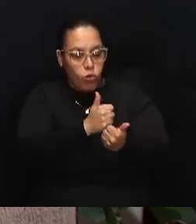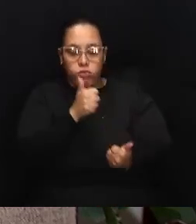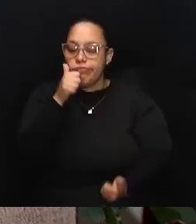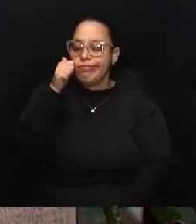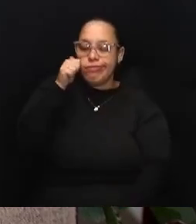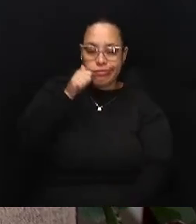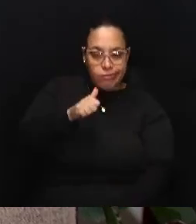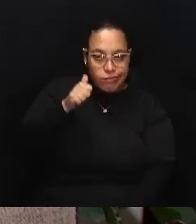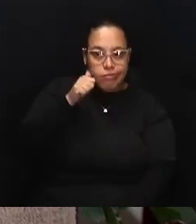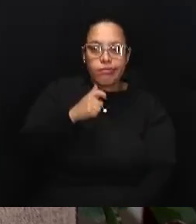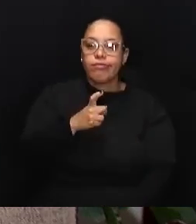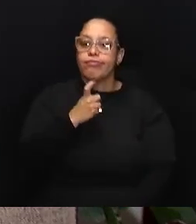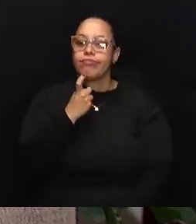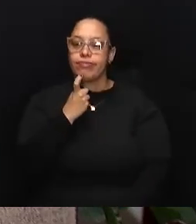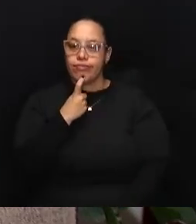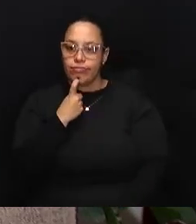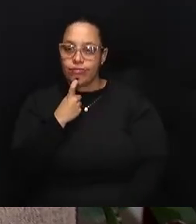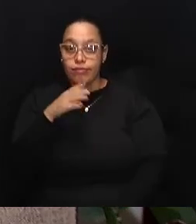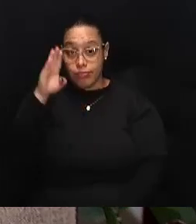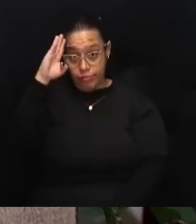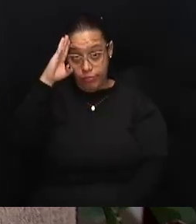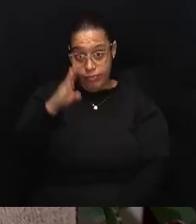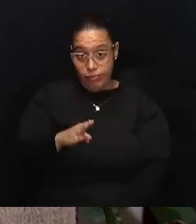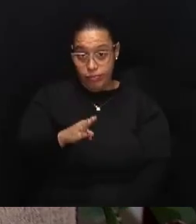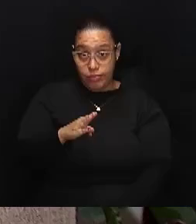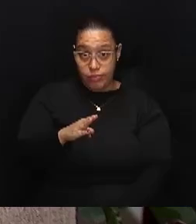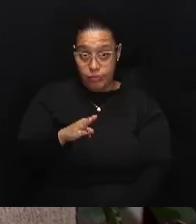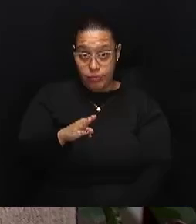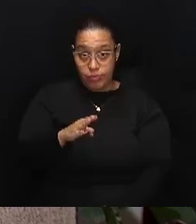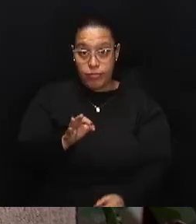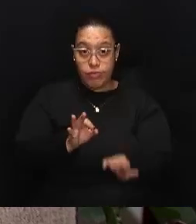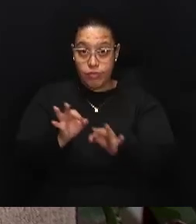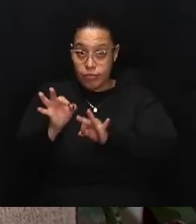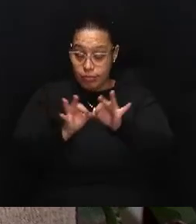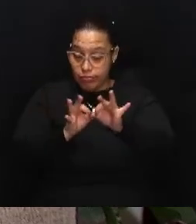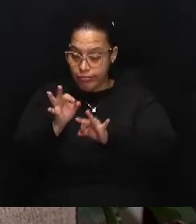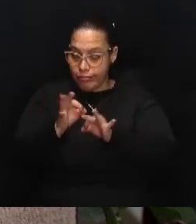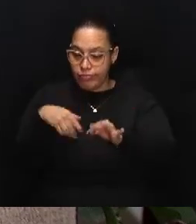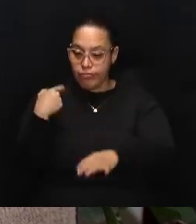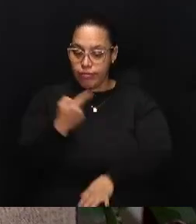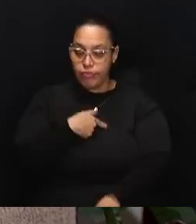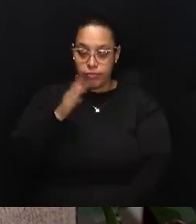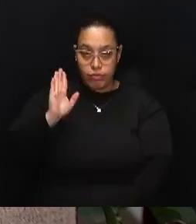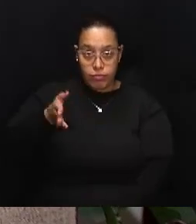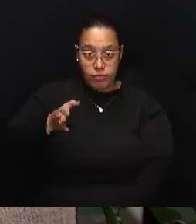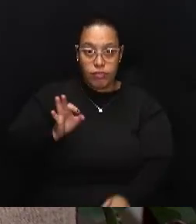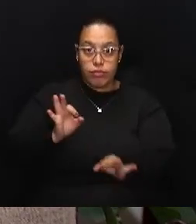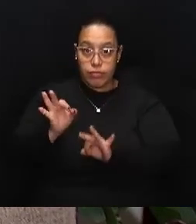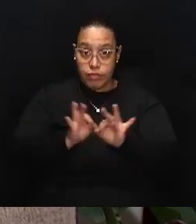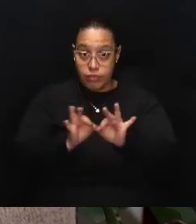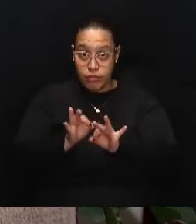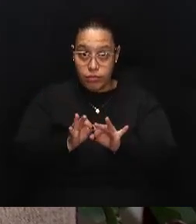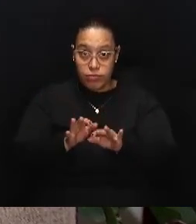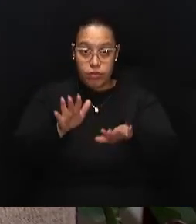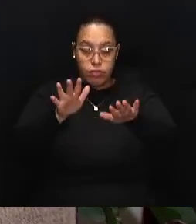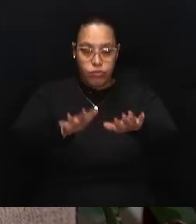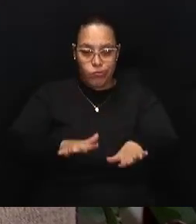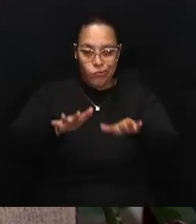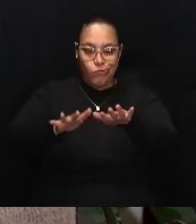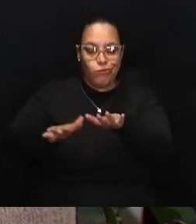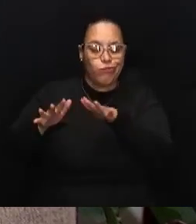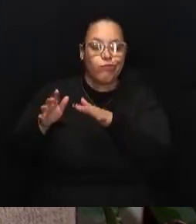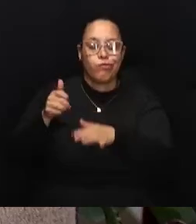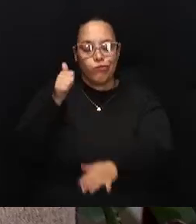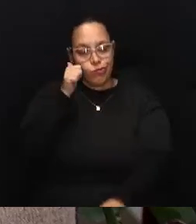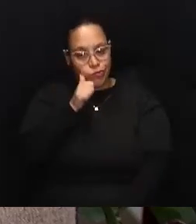solidariedade das mulheres de Campinas, e principalmente as mulheres organizadas, porque nós já estávamos organizadas na Marcha